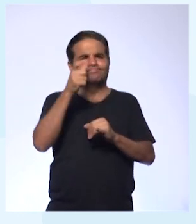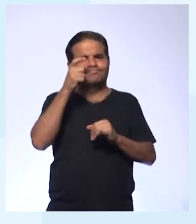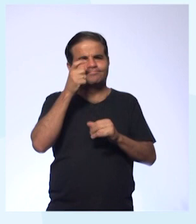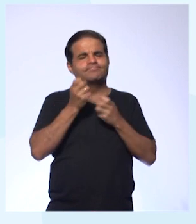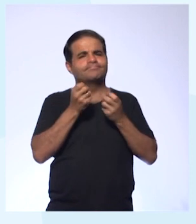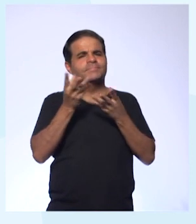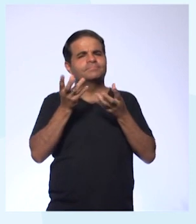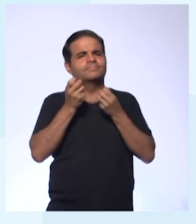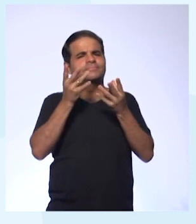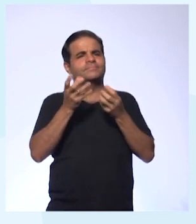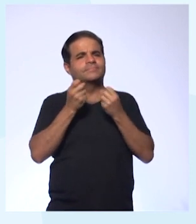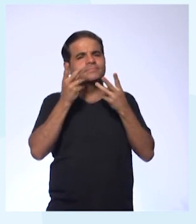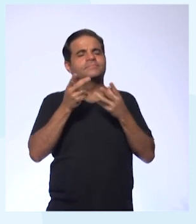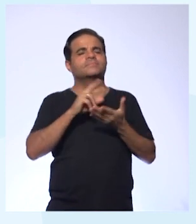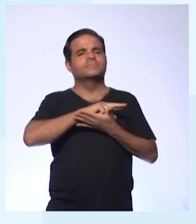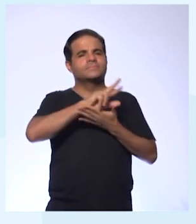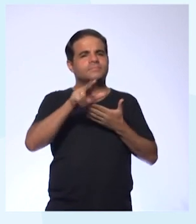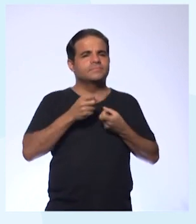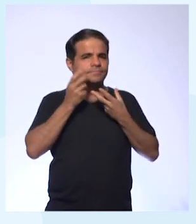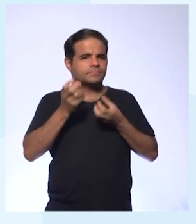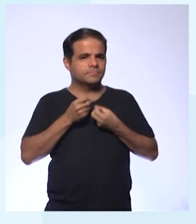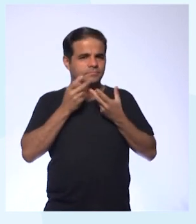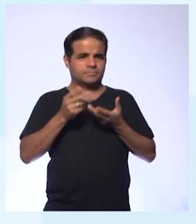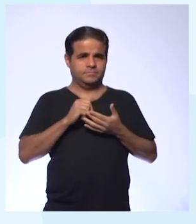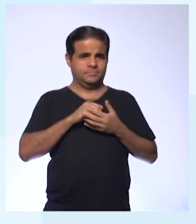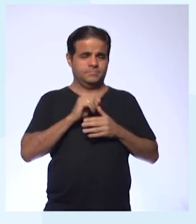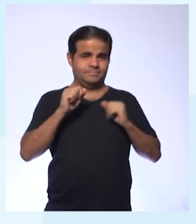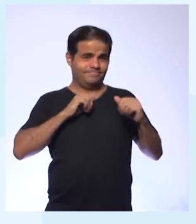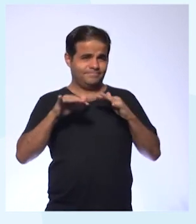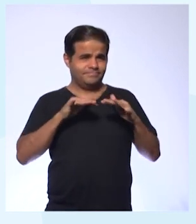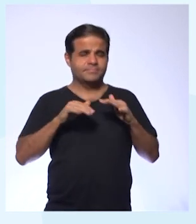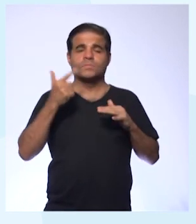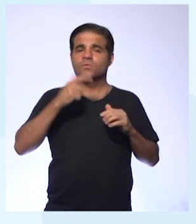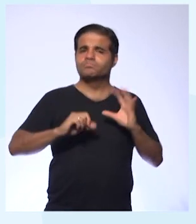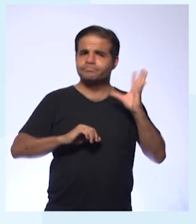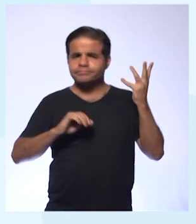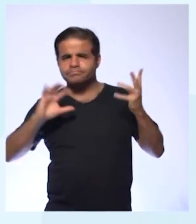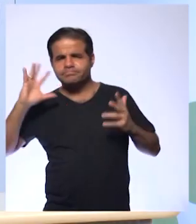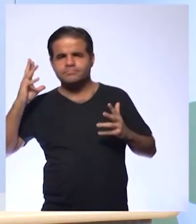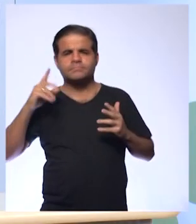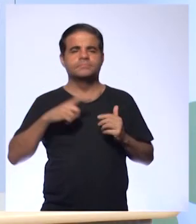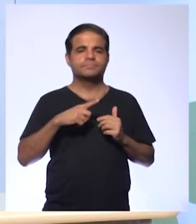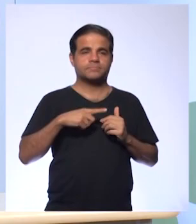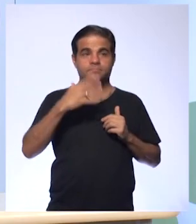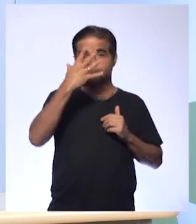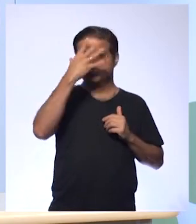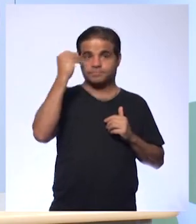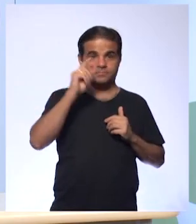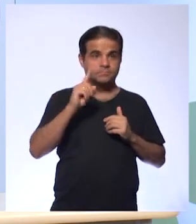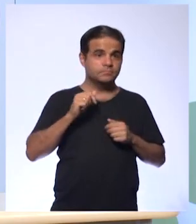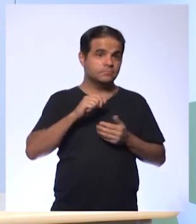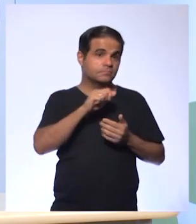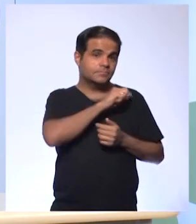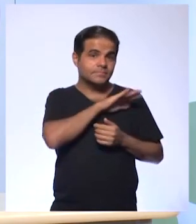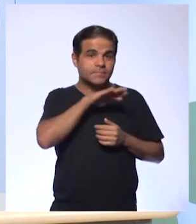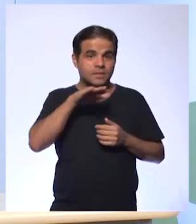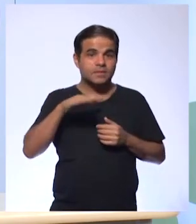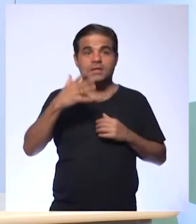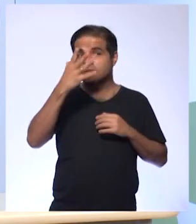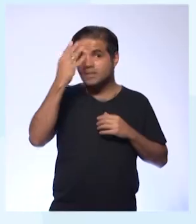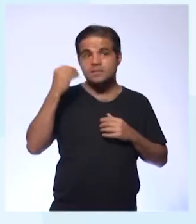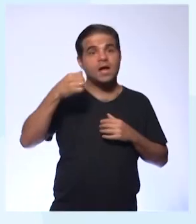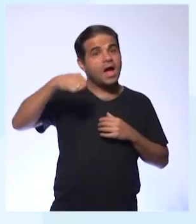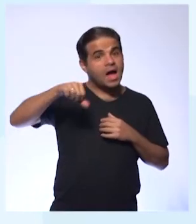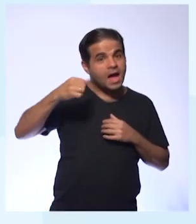bastante informações aí sobre terremotos e outros desastres naturais. E não se esqueçam, estudantes, de